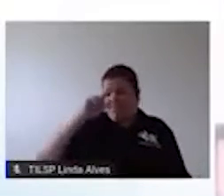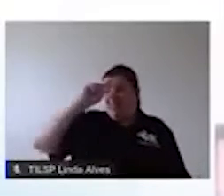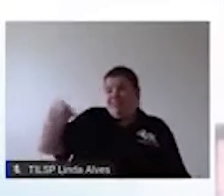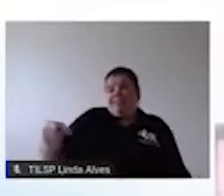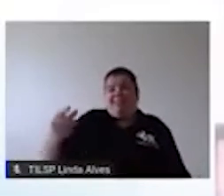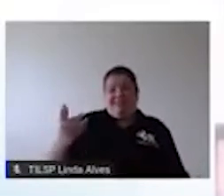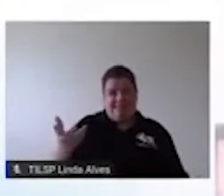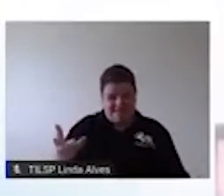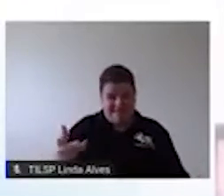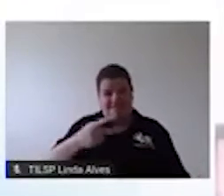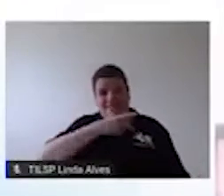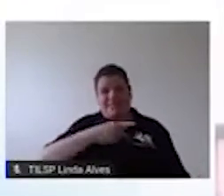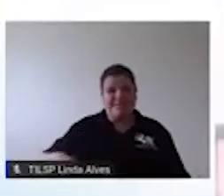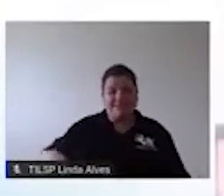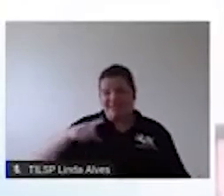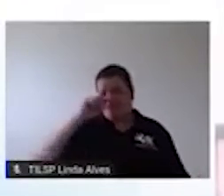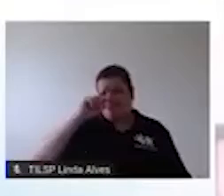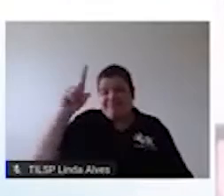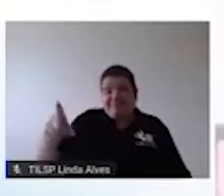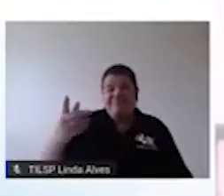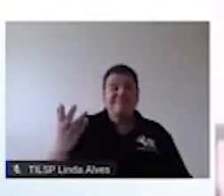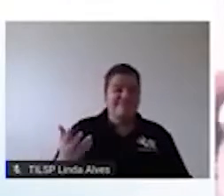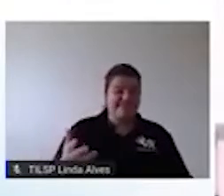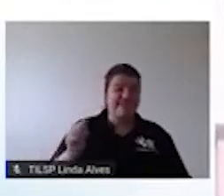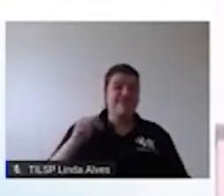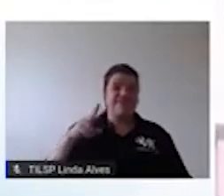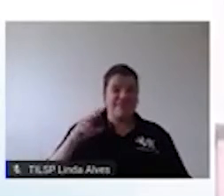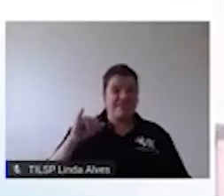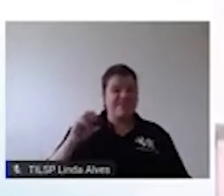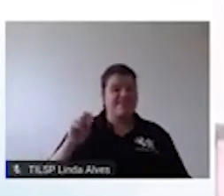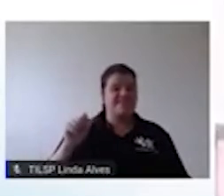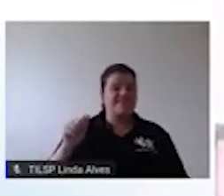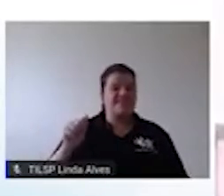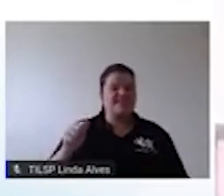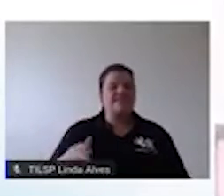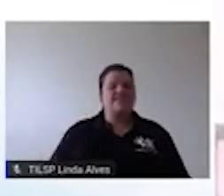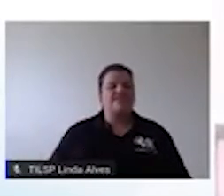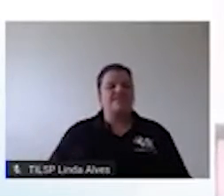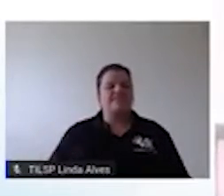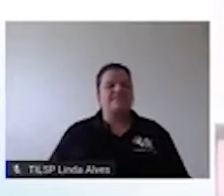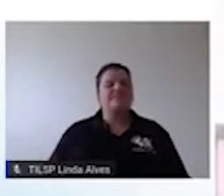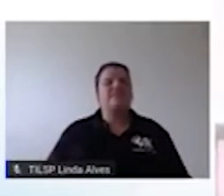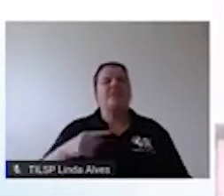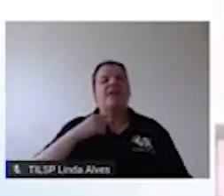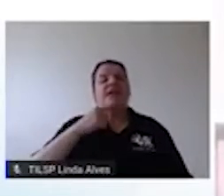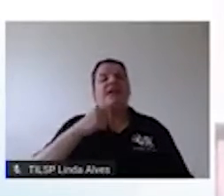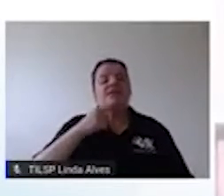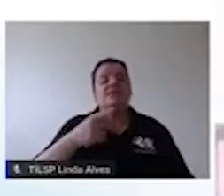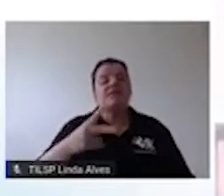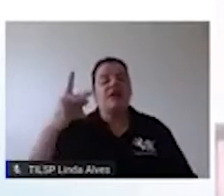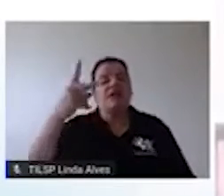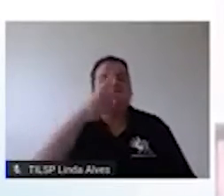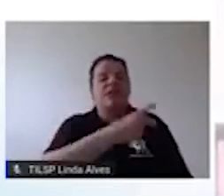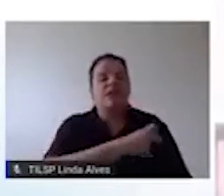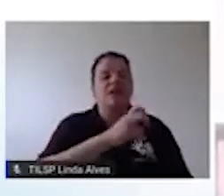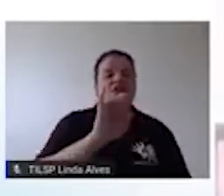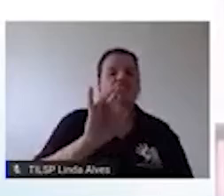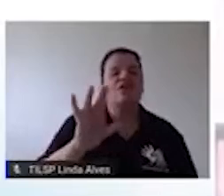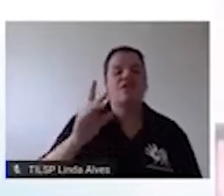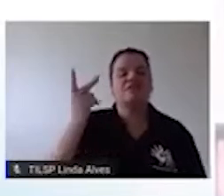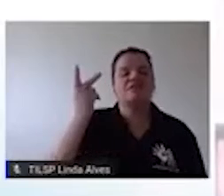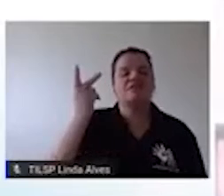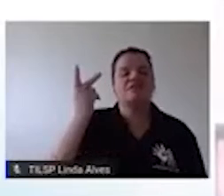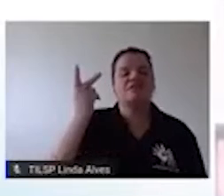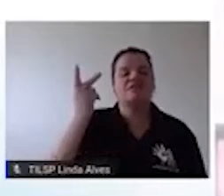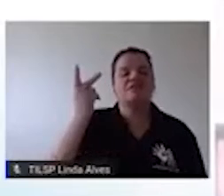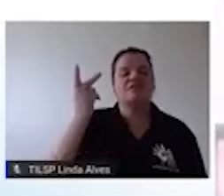ser independente nesse momento. Então, se ele consegue isso, porque ele não consegue aplicar em São Paulo, embora o senhor acabou de falar que não é